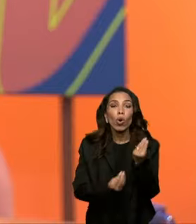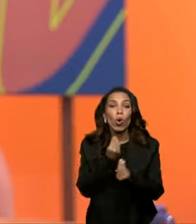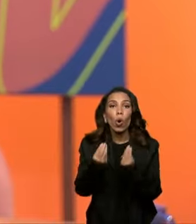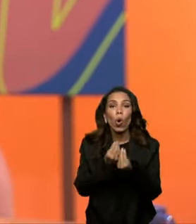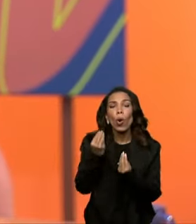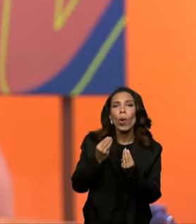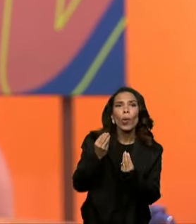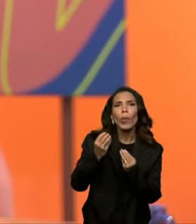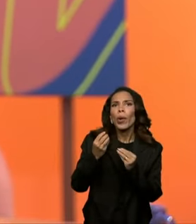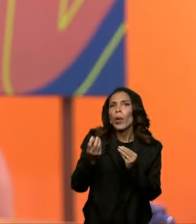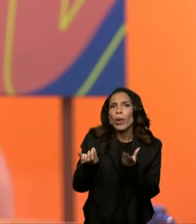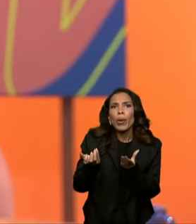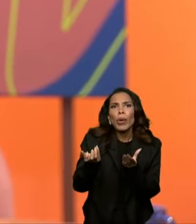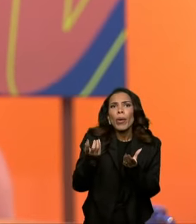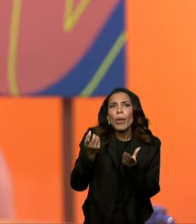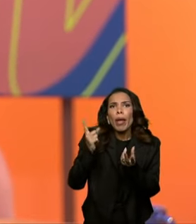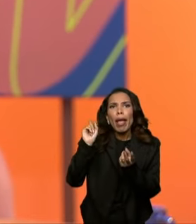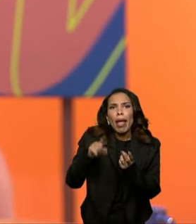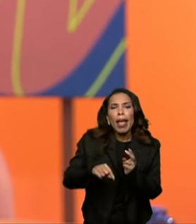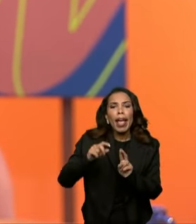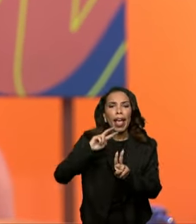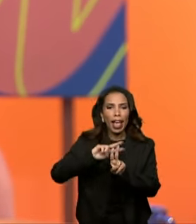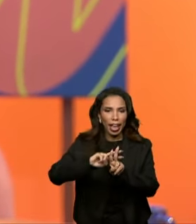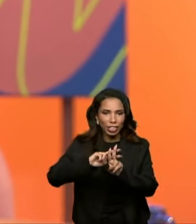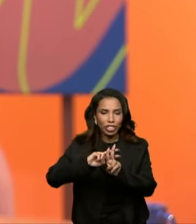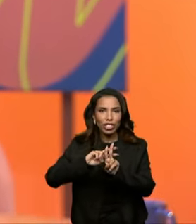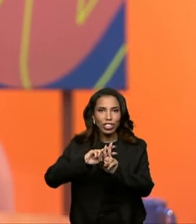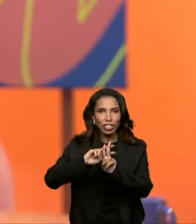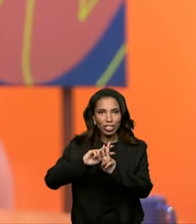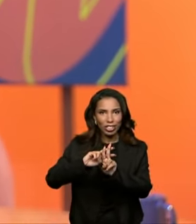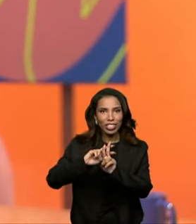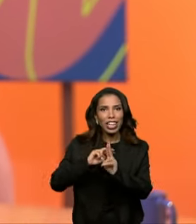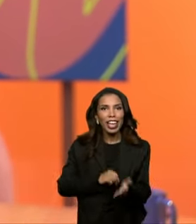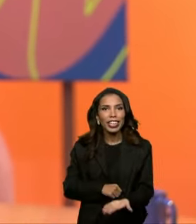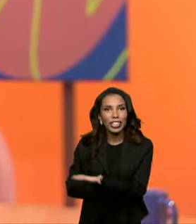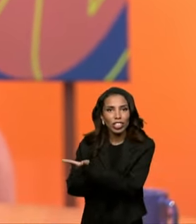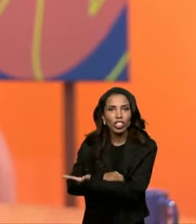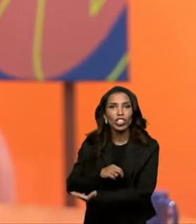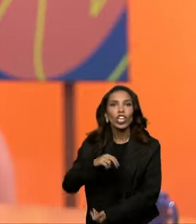dando opinião pela hashtag Sem Censura ou pelo WhatsApp